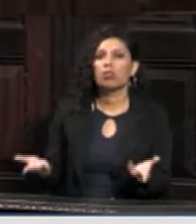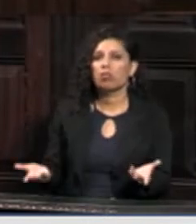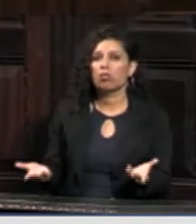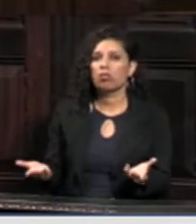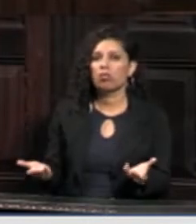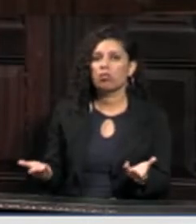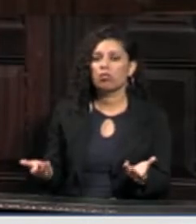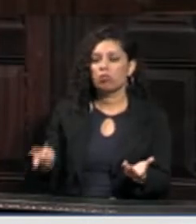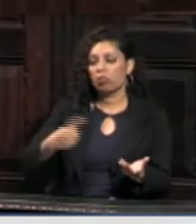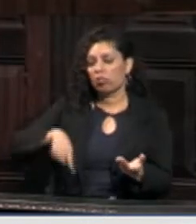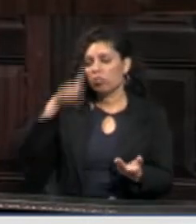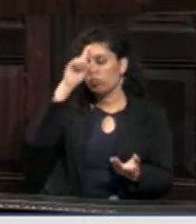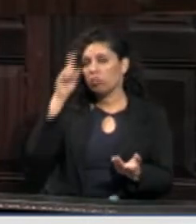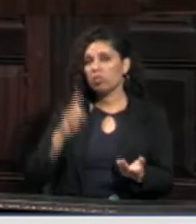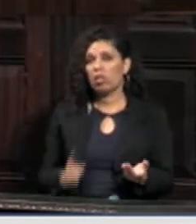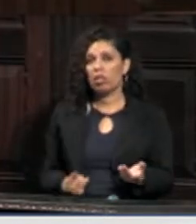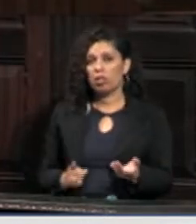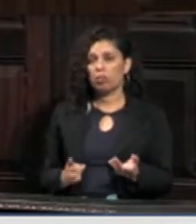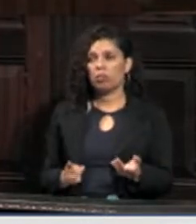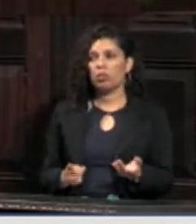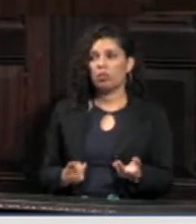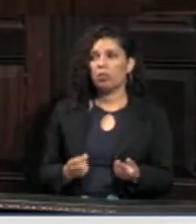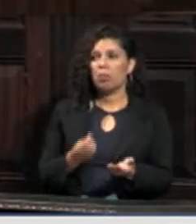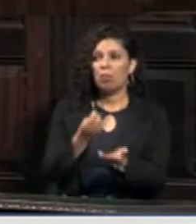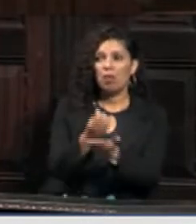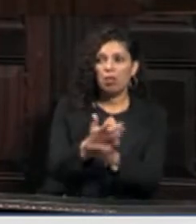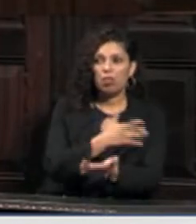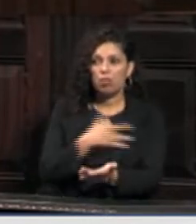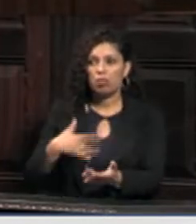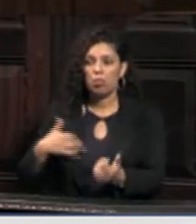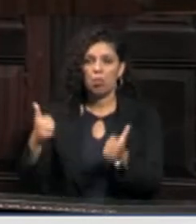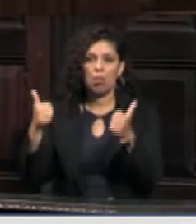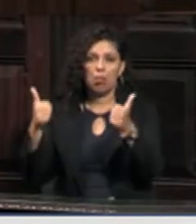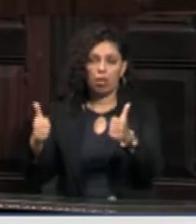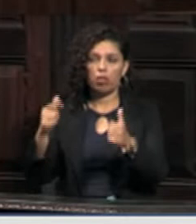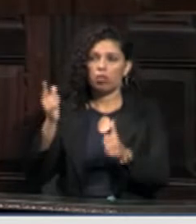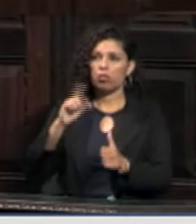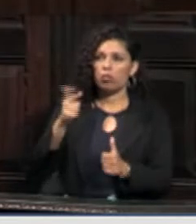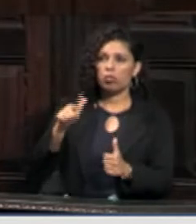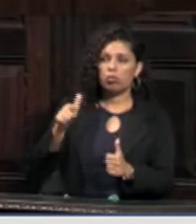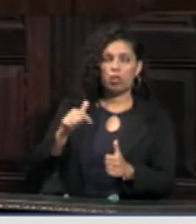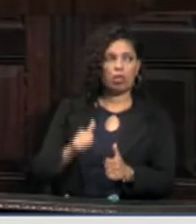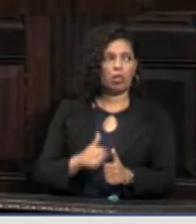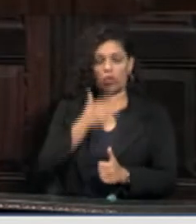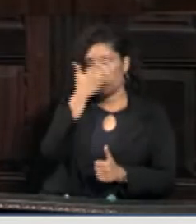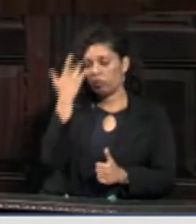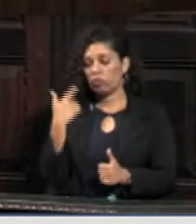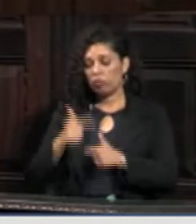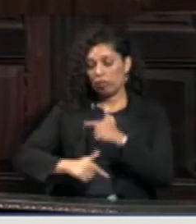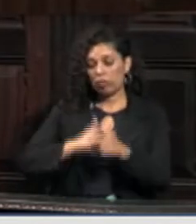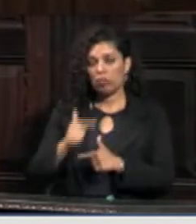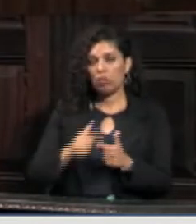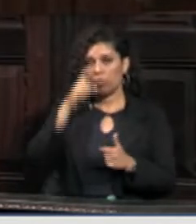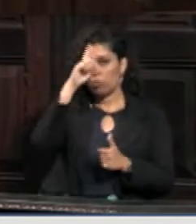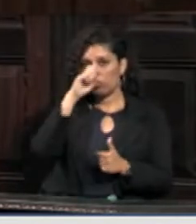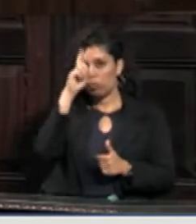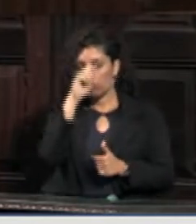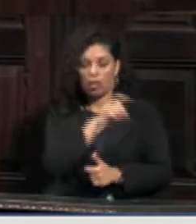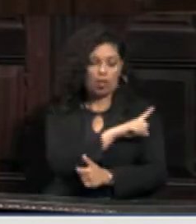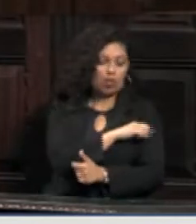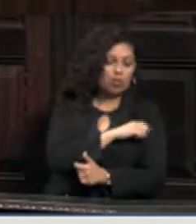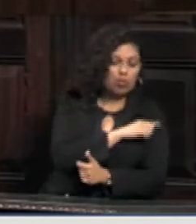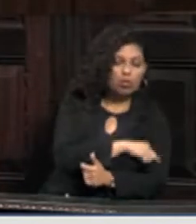na diminuição do repasse para as unidades federais, Bom Sucesso, Servidores, Andaraí, que tem reflexo